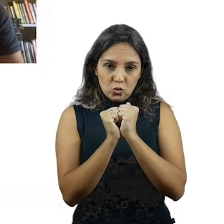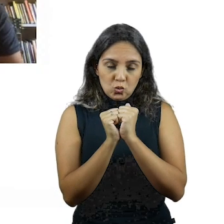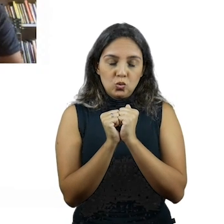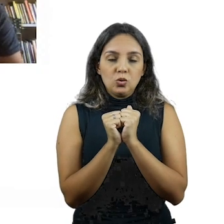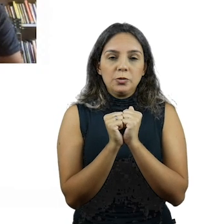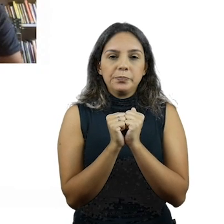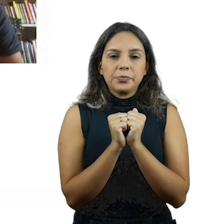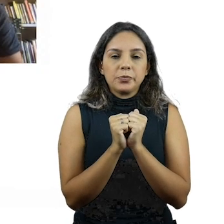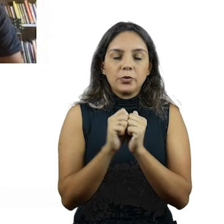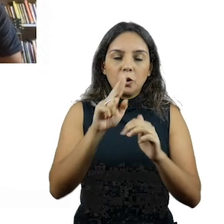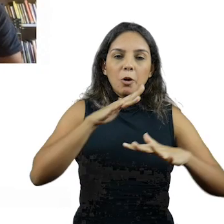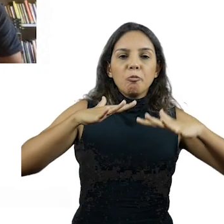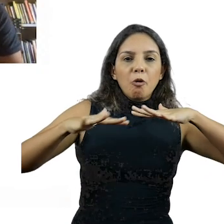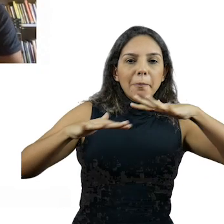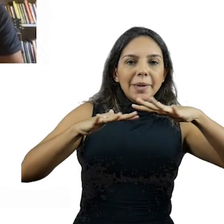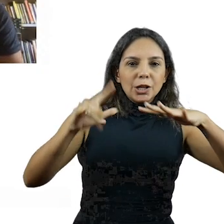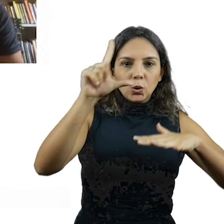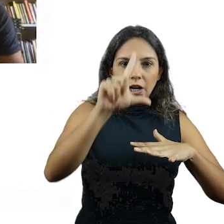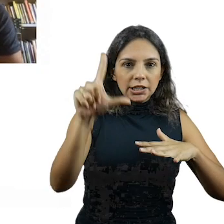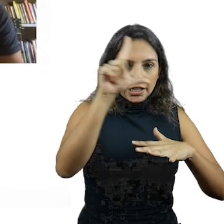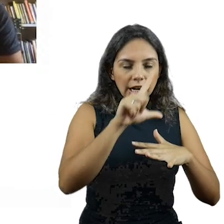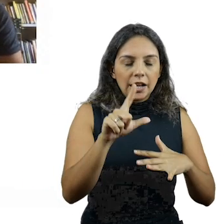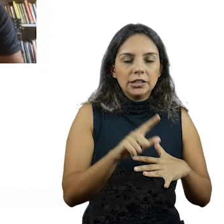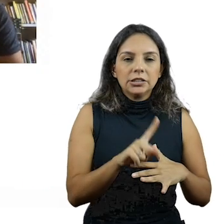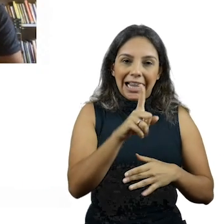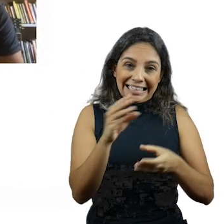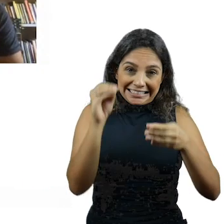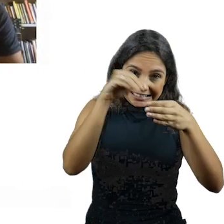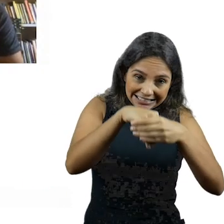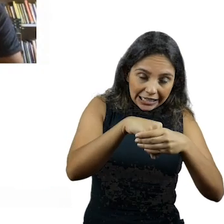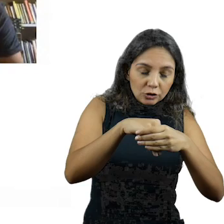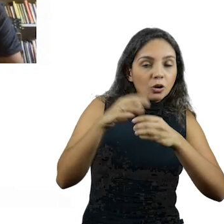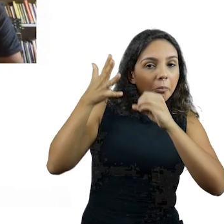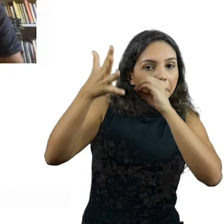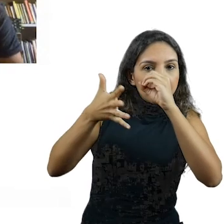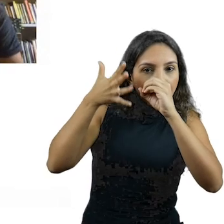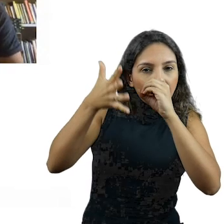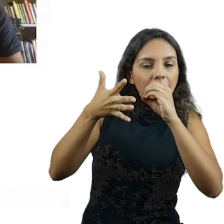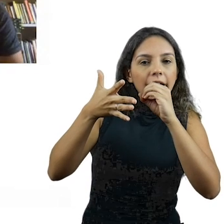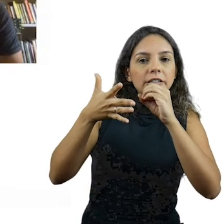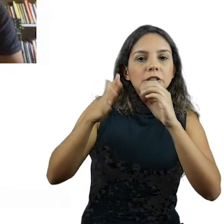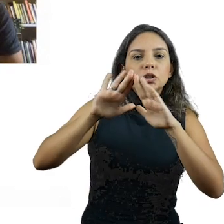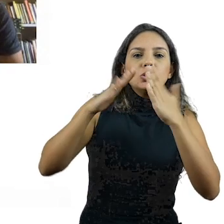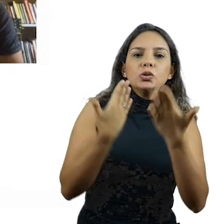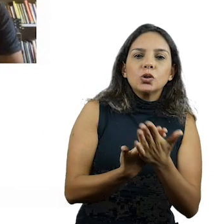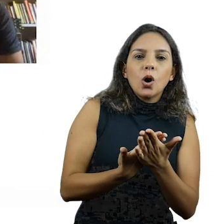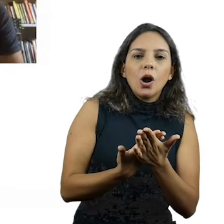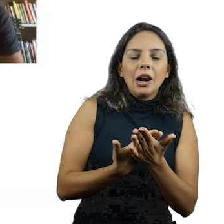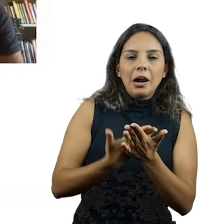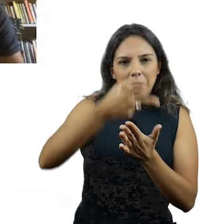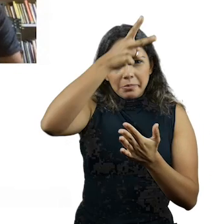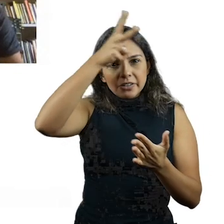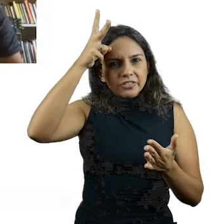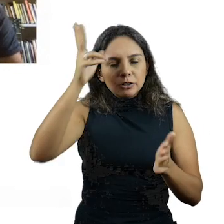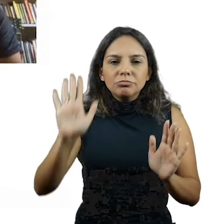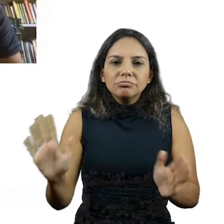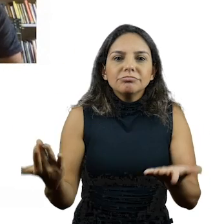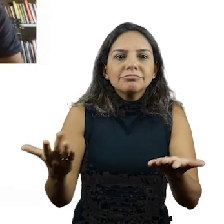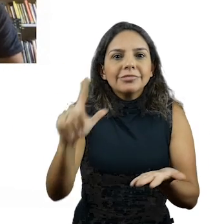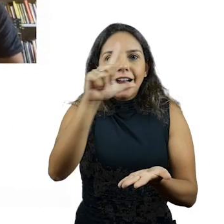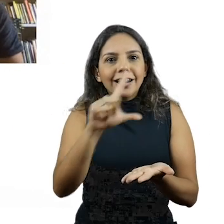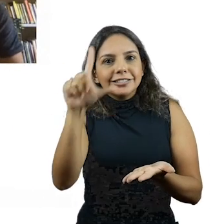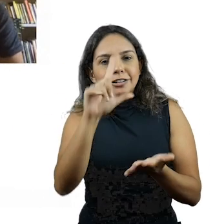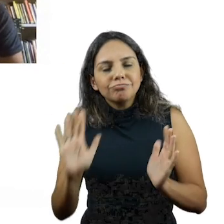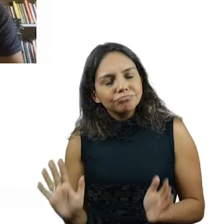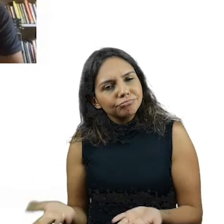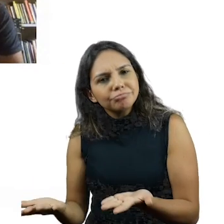Lendo a Vida, que é fazer palestras em escolas públicas para incentivo à literatura. Então